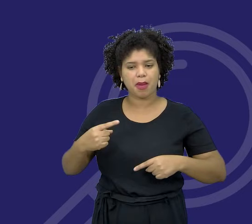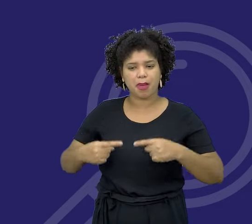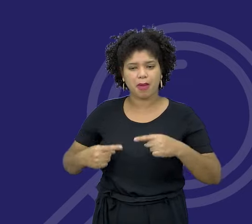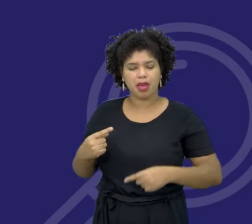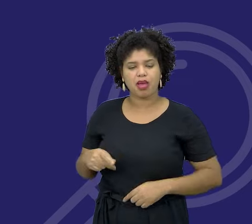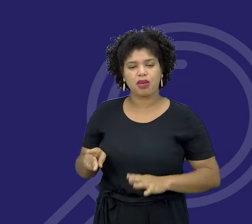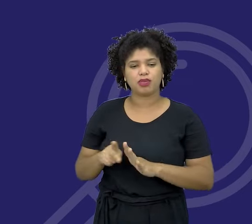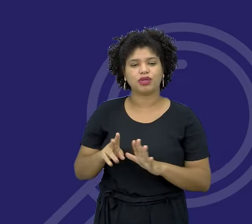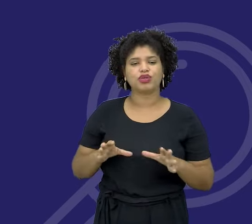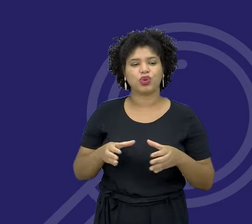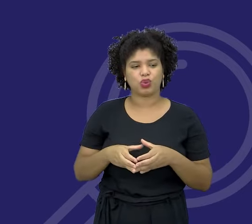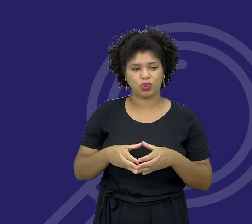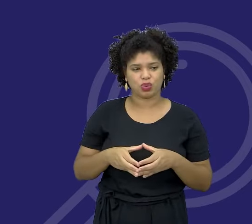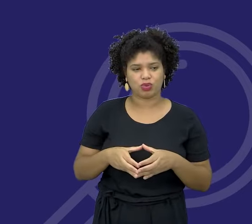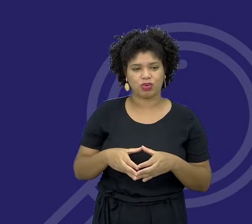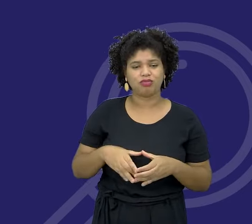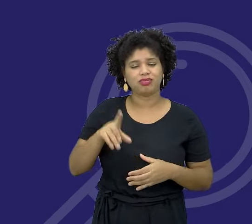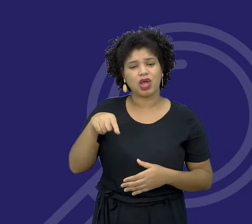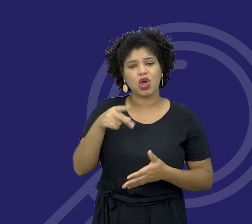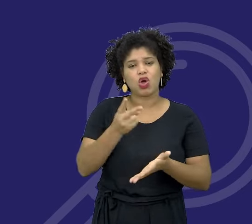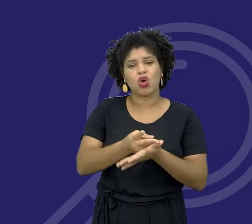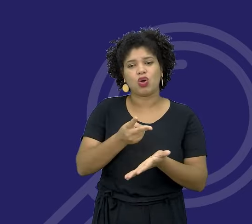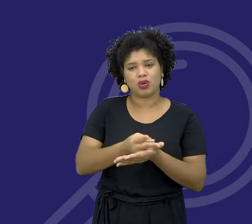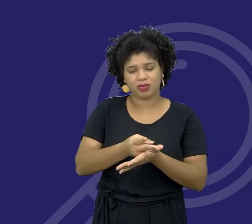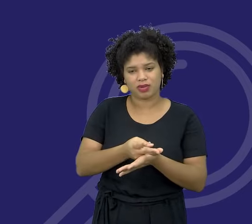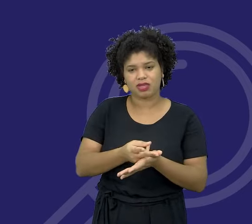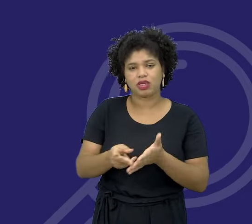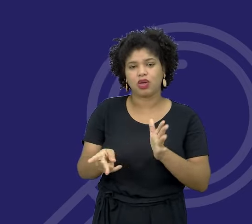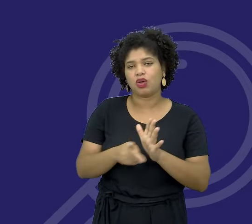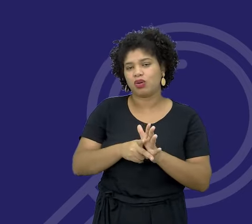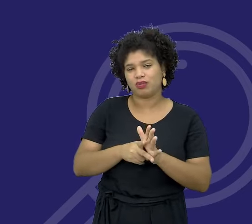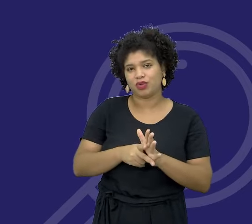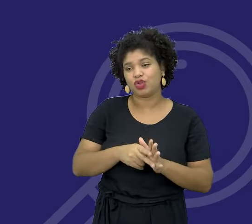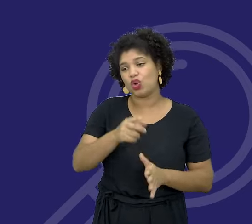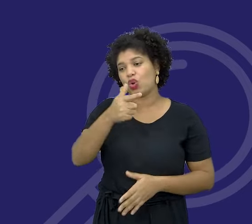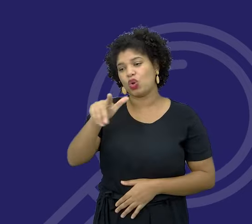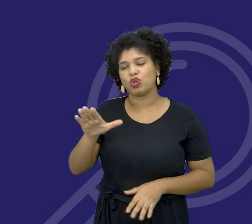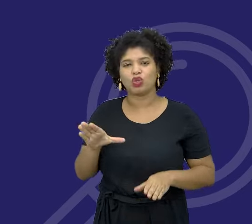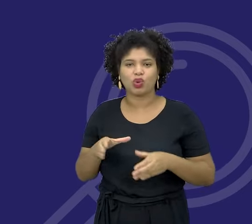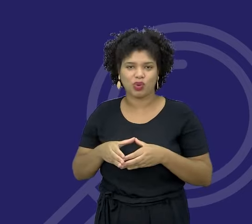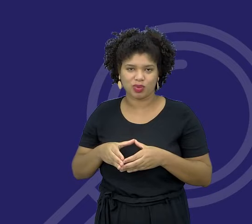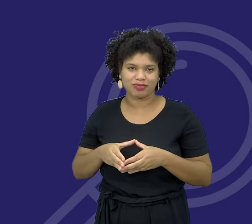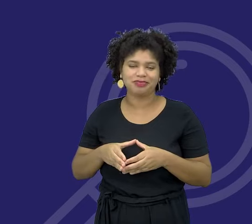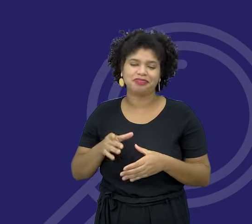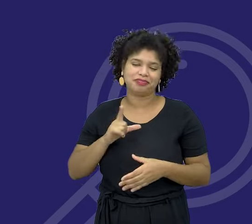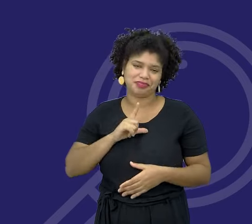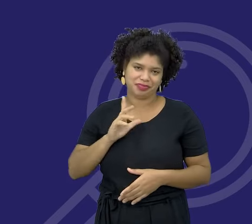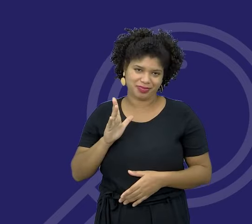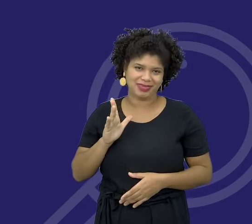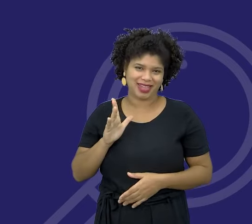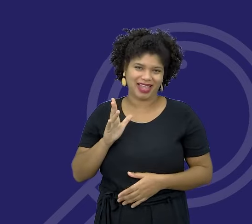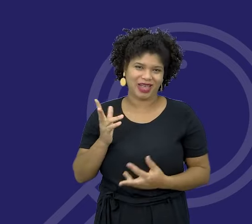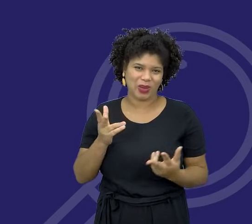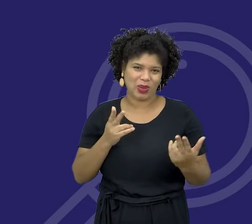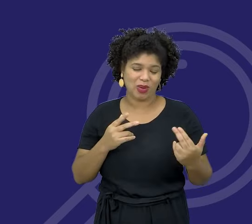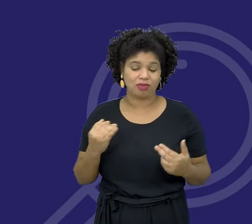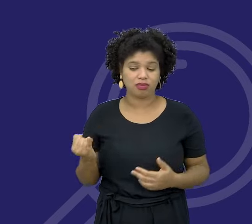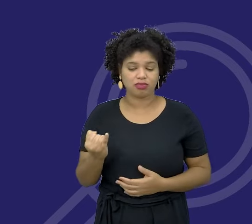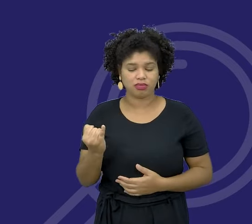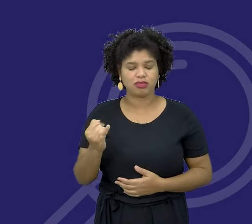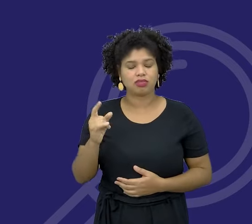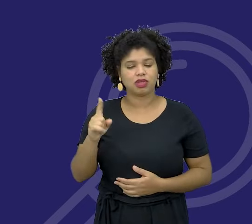daquele grupo, é a mesma discussão do erro que aquele outro grupo teve. Então, é muito importante